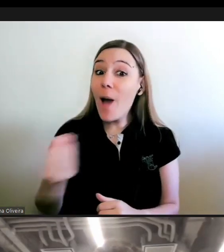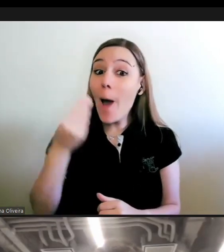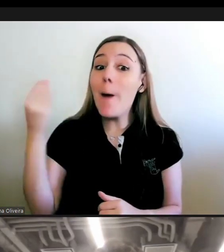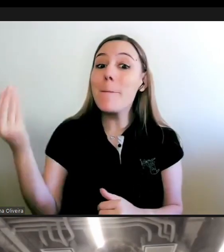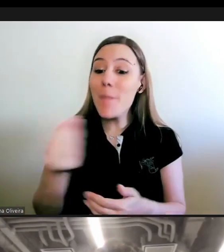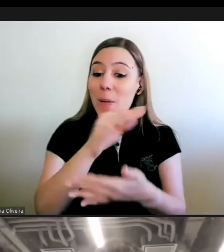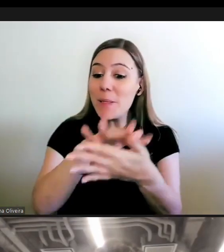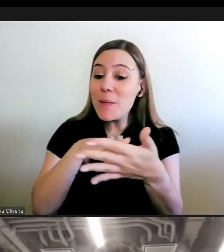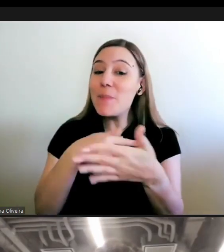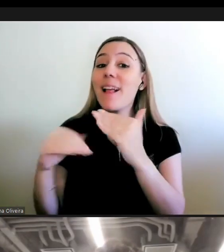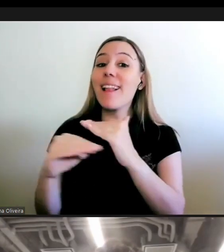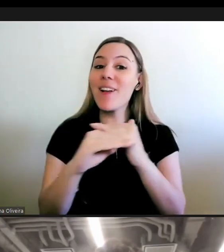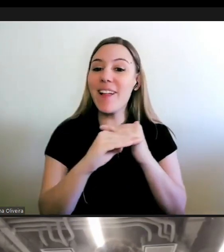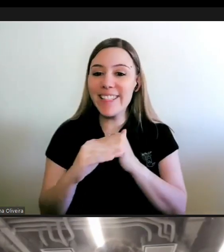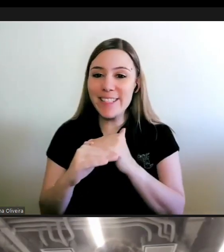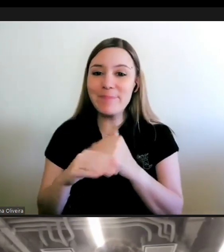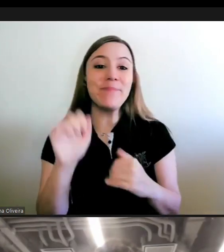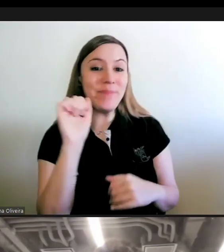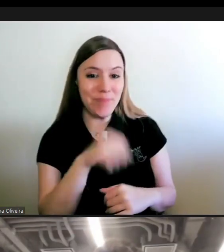da EPAL. E